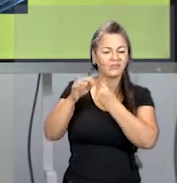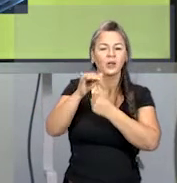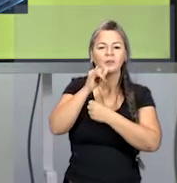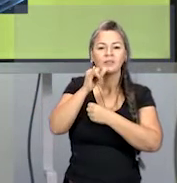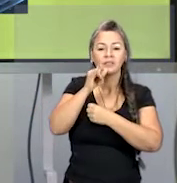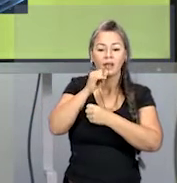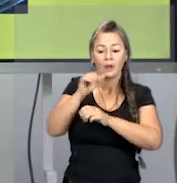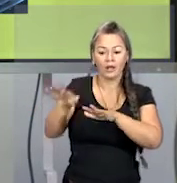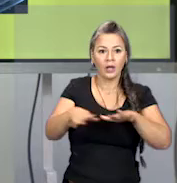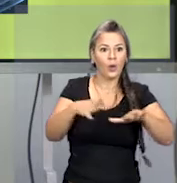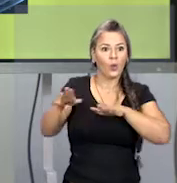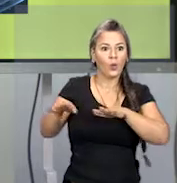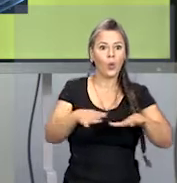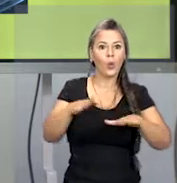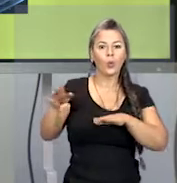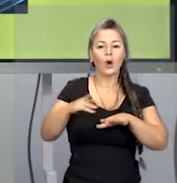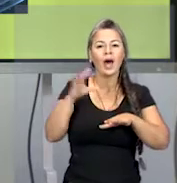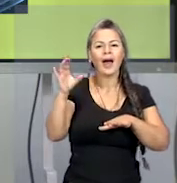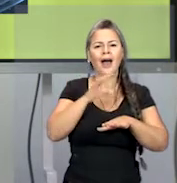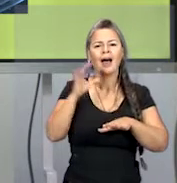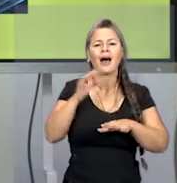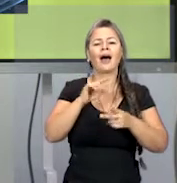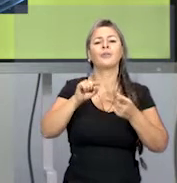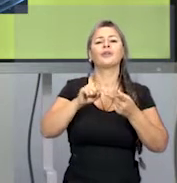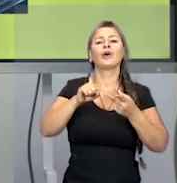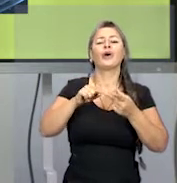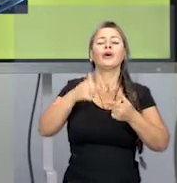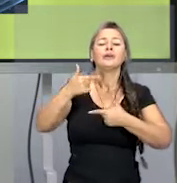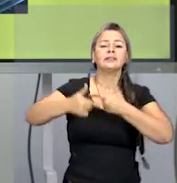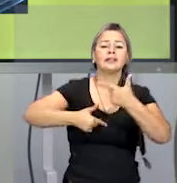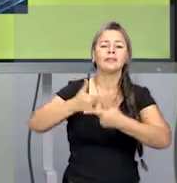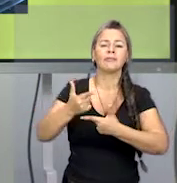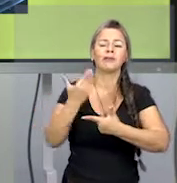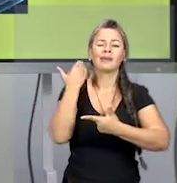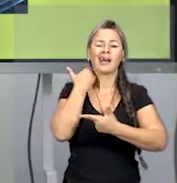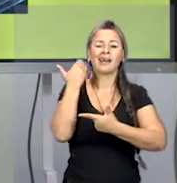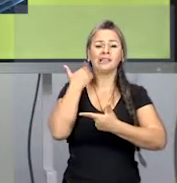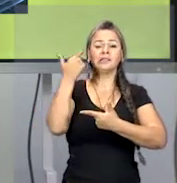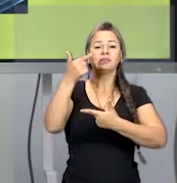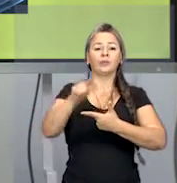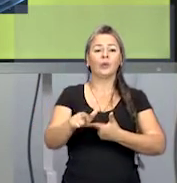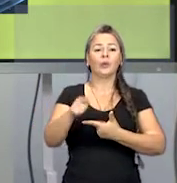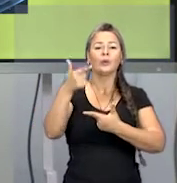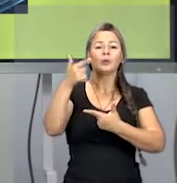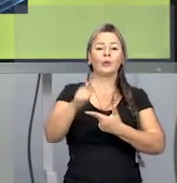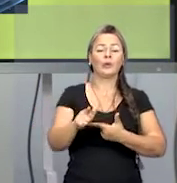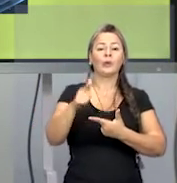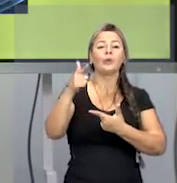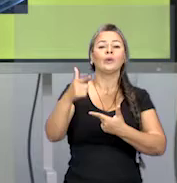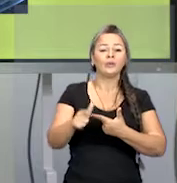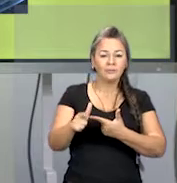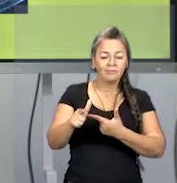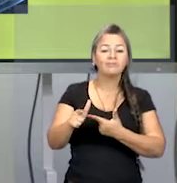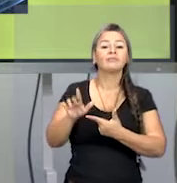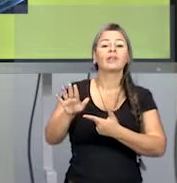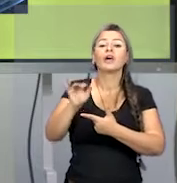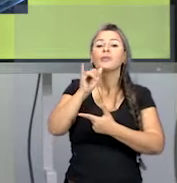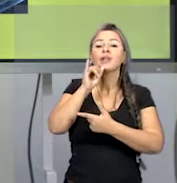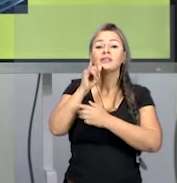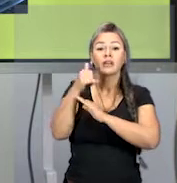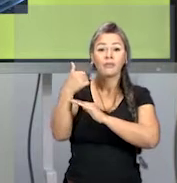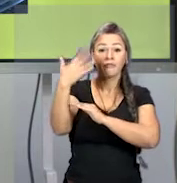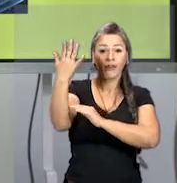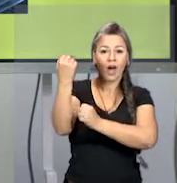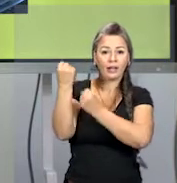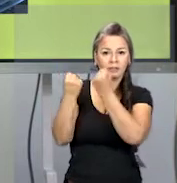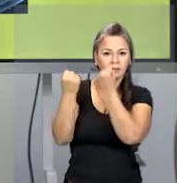acelerada, nós vamos ter a repetição do trabalho, e ali, fora da fábrica, nós vamos ter conflitos sociais,